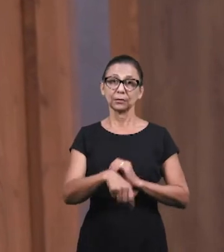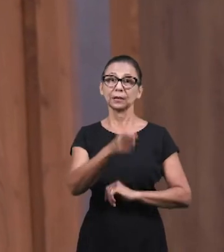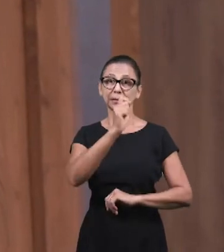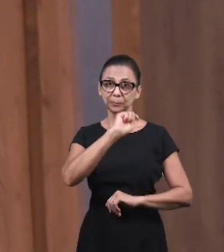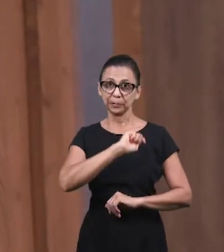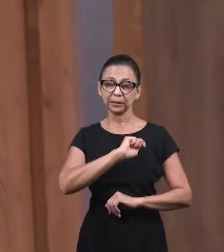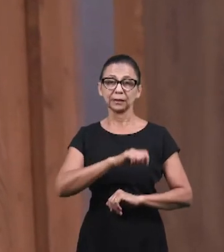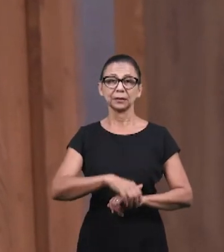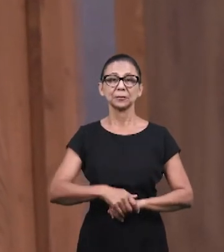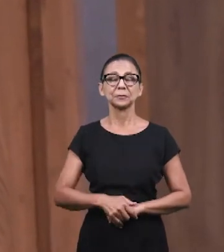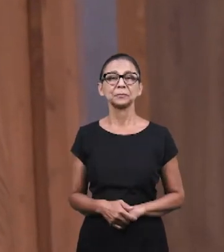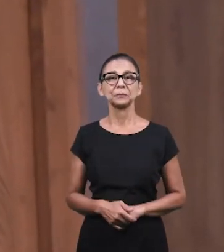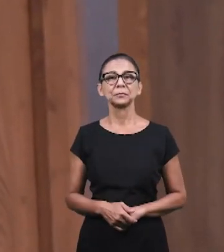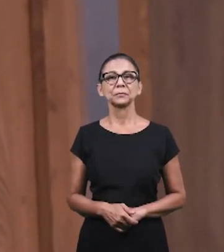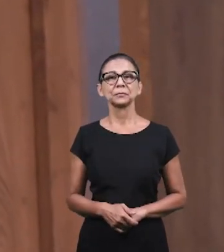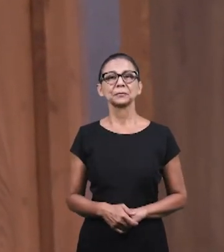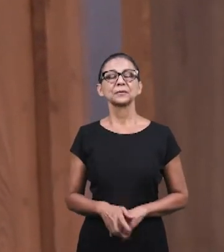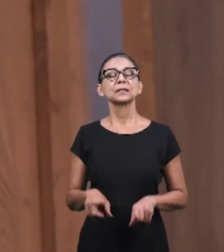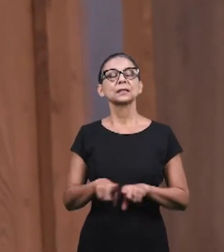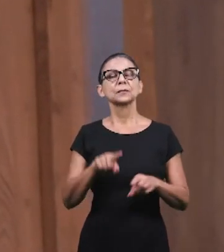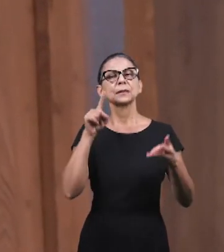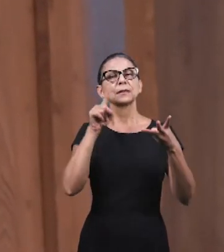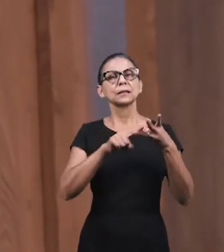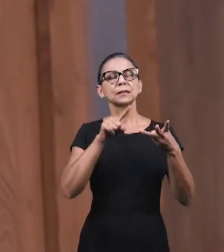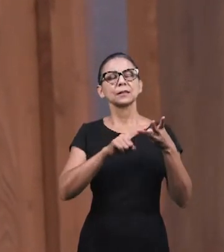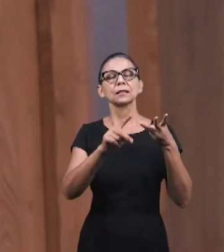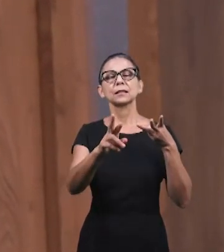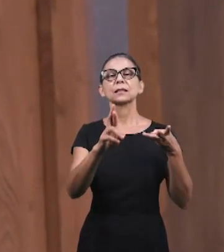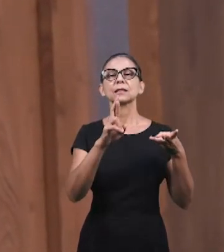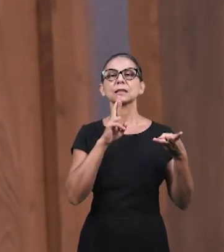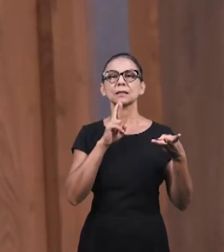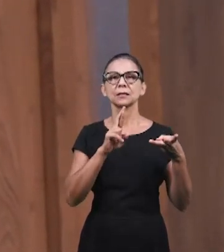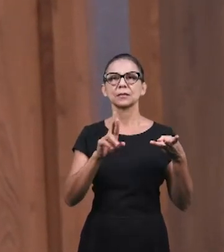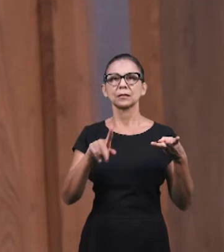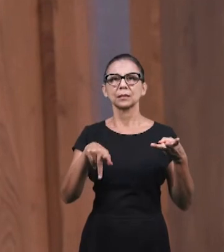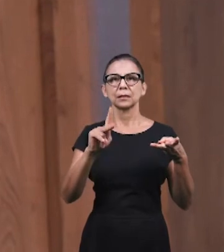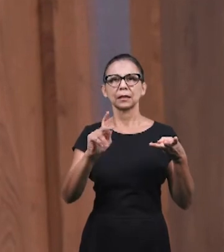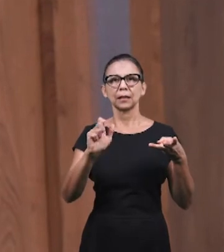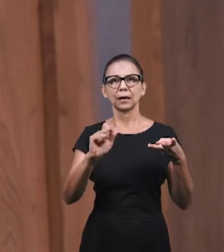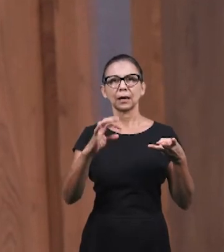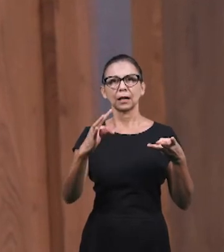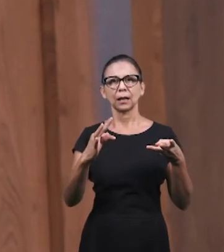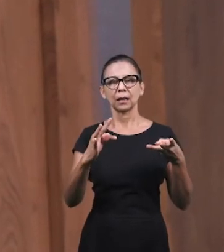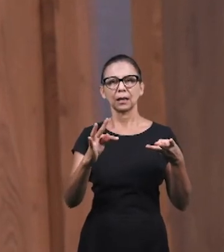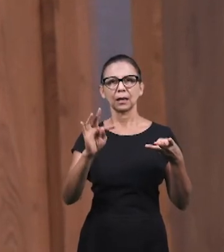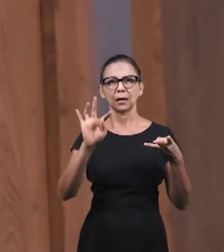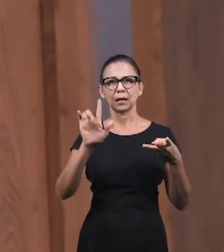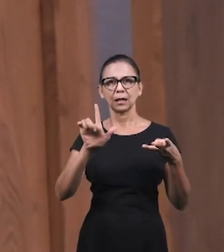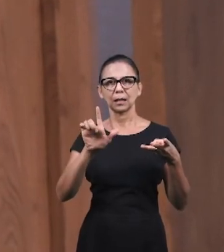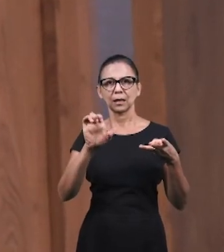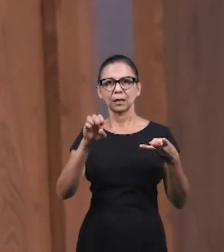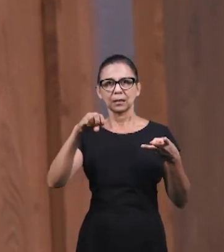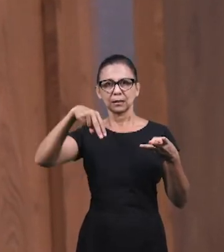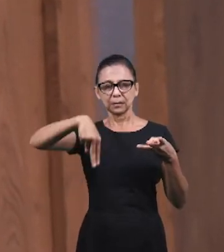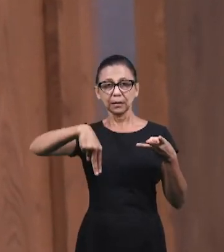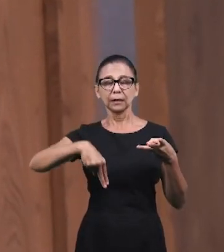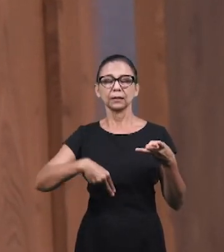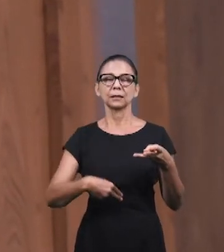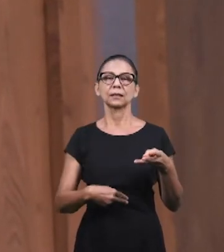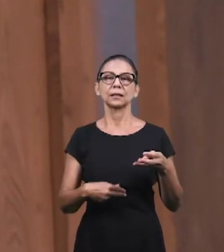uma terceira resposta, rapidinha, que virá lá da nossa irmã Kathleen. A Kathleen, ela é do grupo de